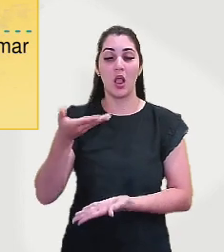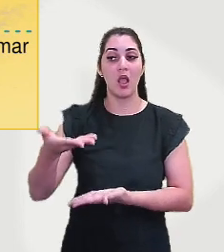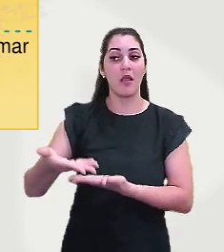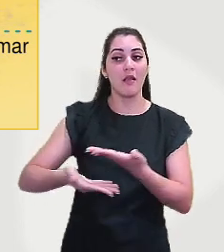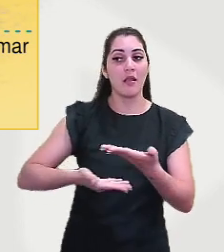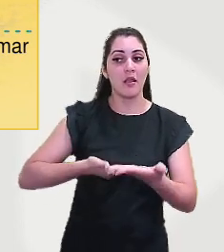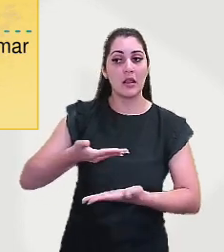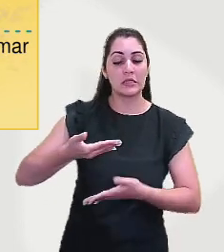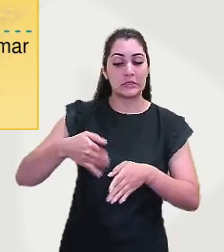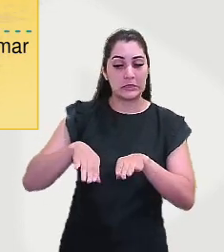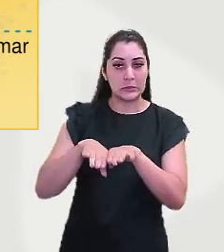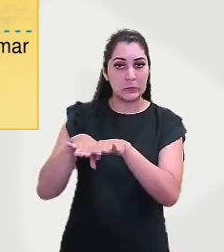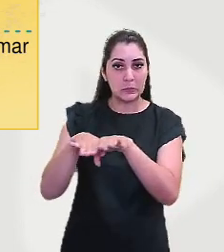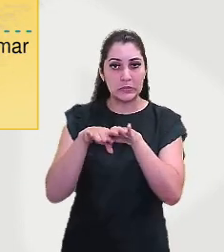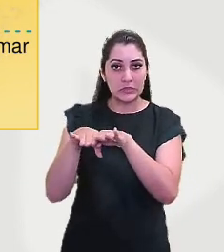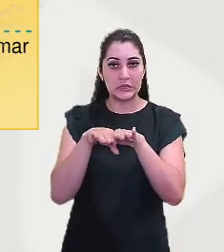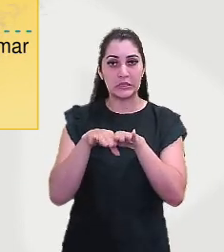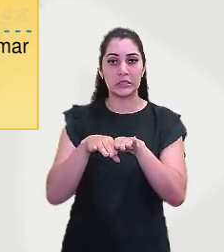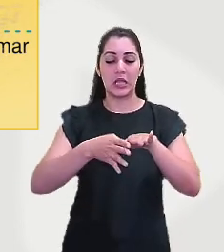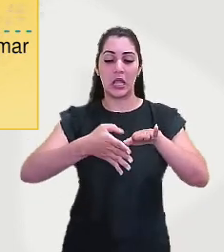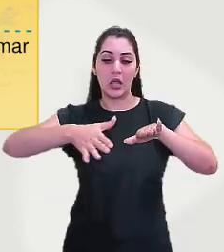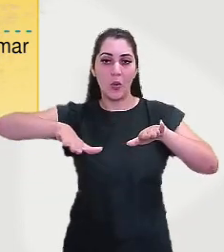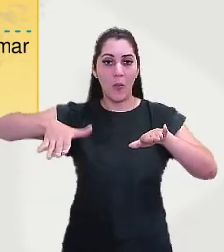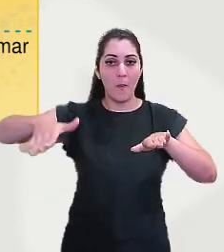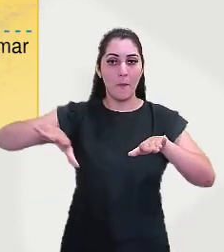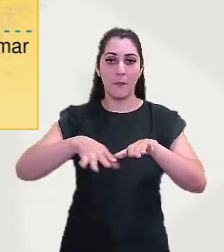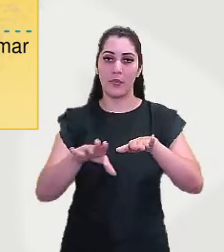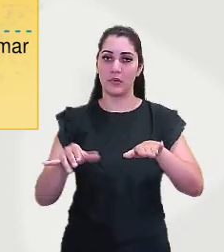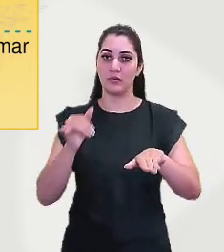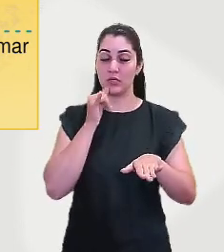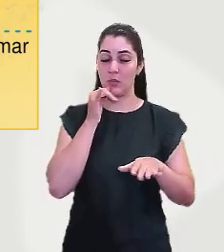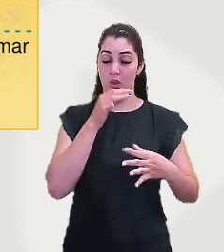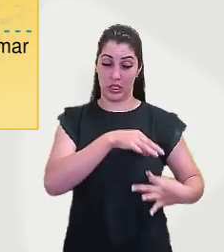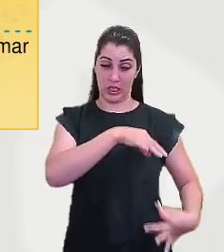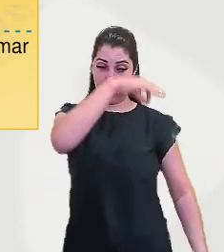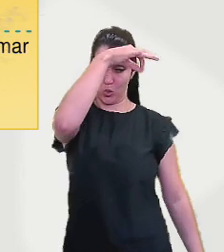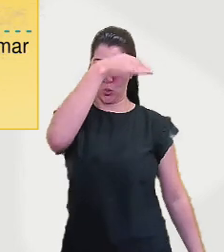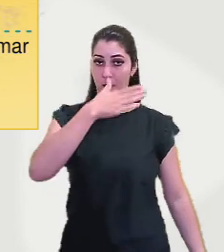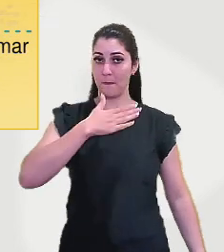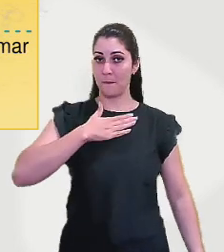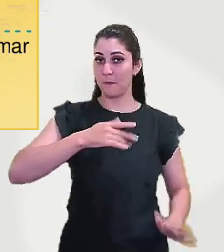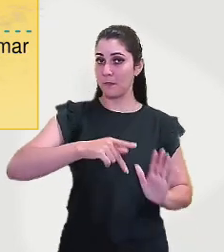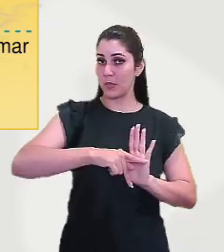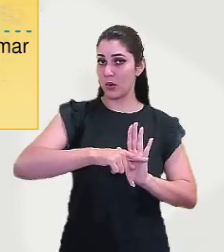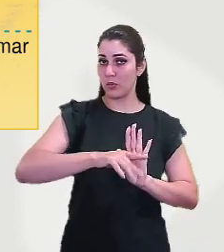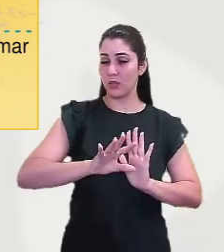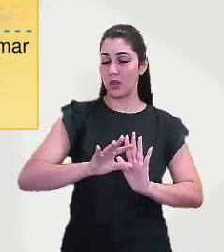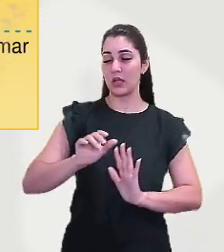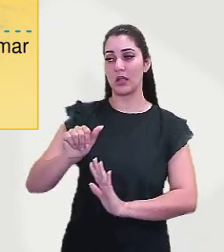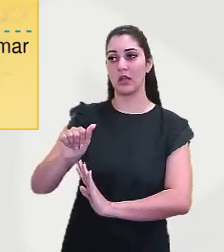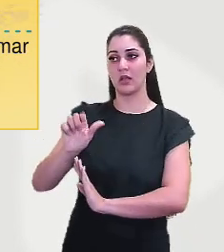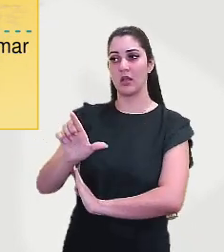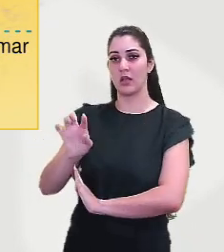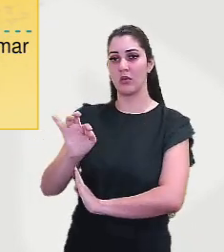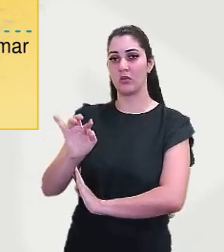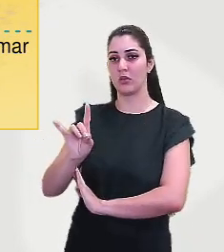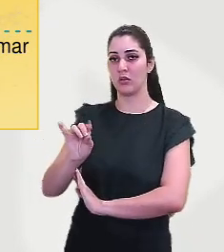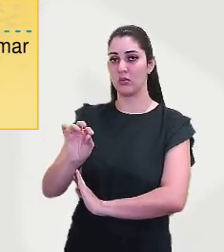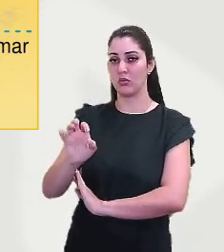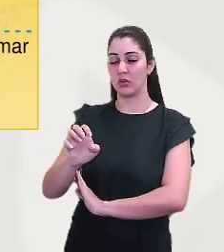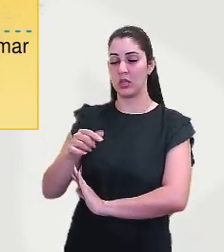medida ao nível do mar. Então, eu não estou falando da altura que eu estou, mas sim da altitude em que me